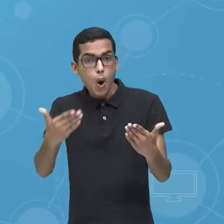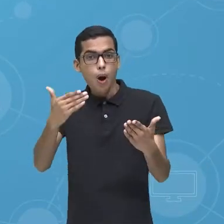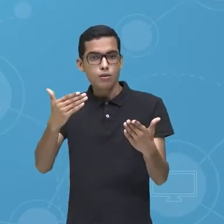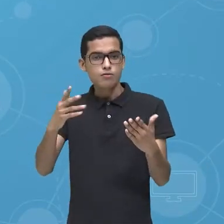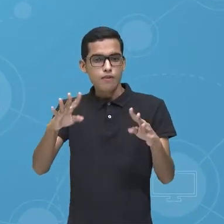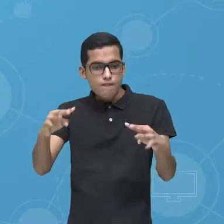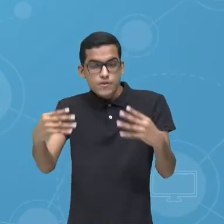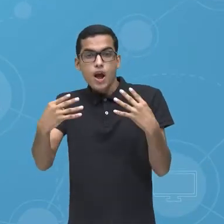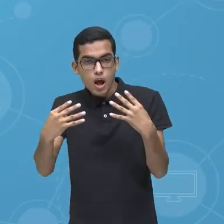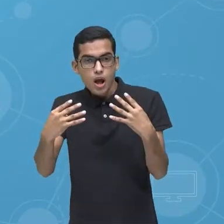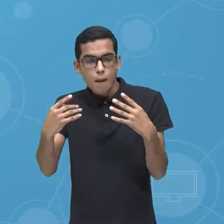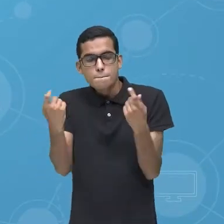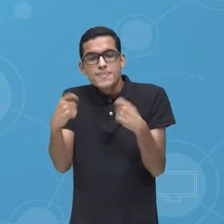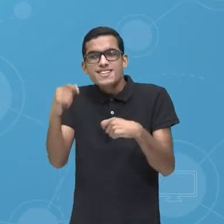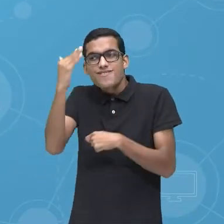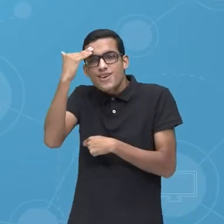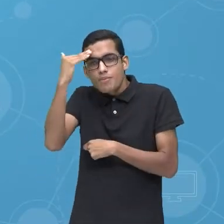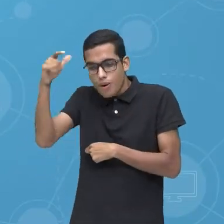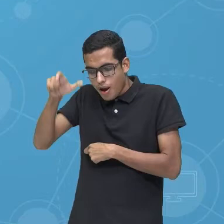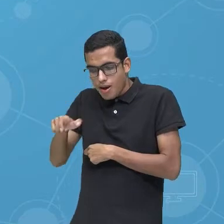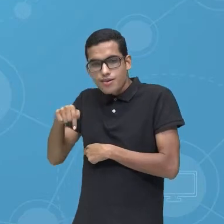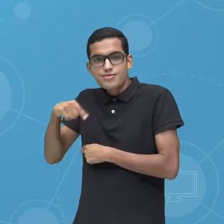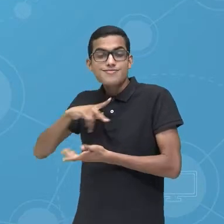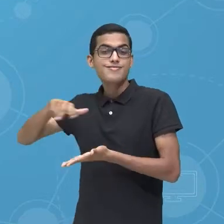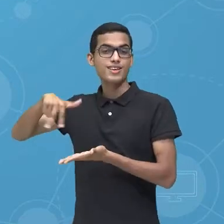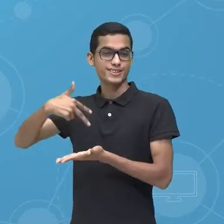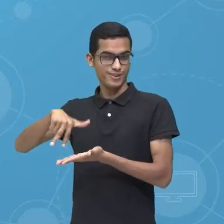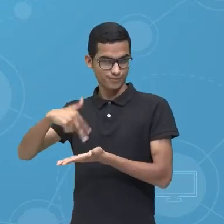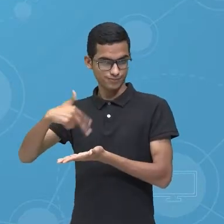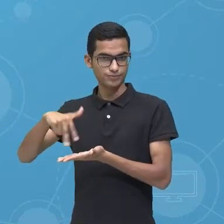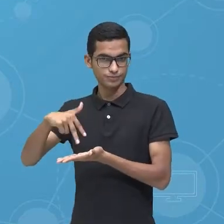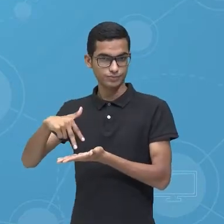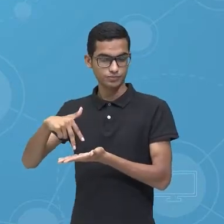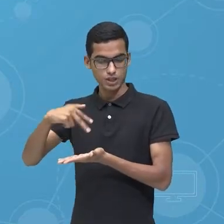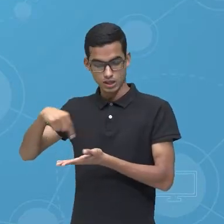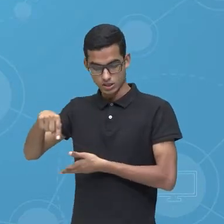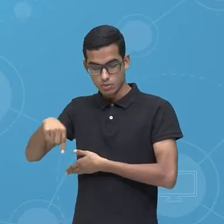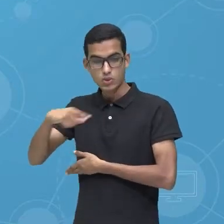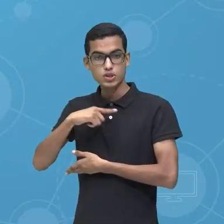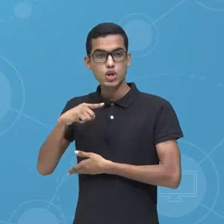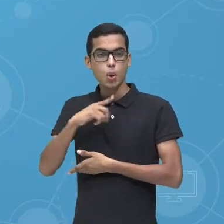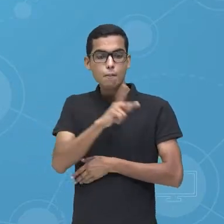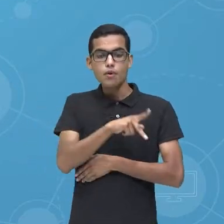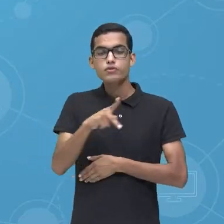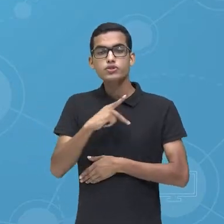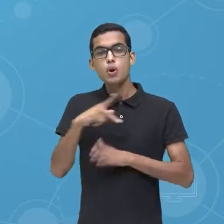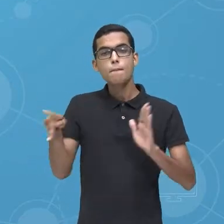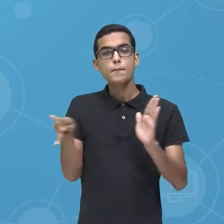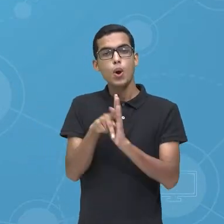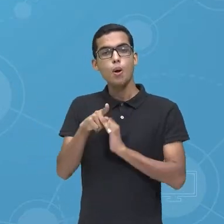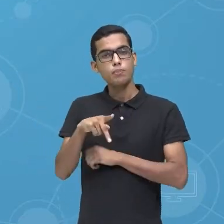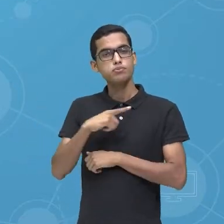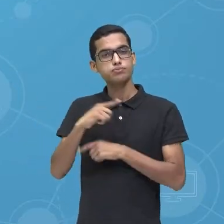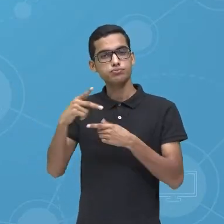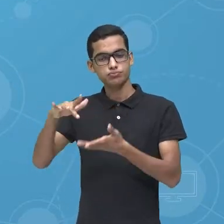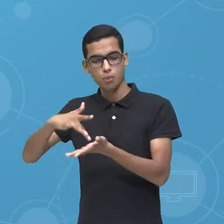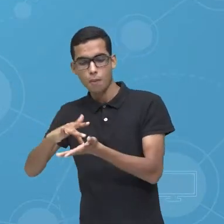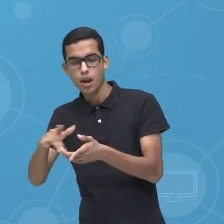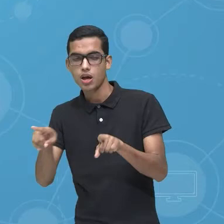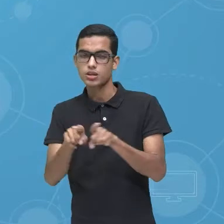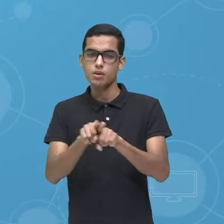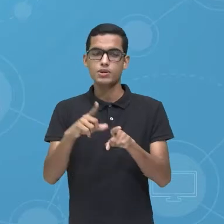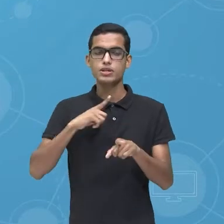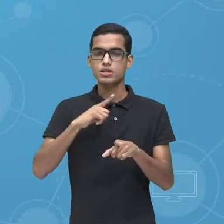as cortes estavam reunidas, eles tinham os seus professores de balé, assim como tinha também os professores de música. Então,